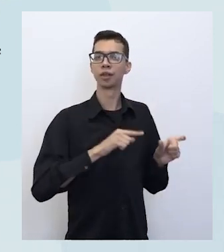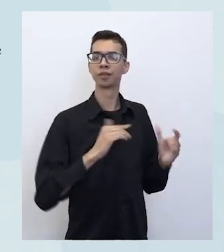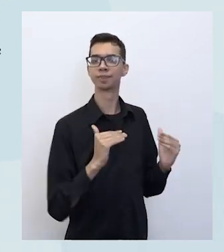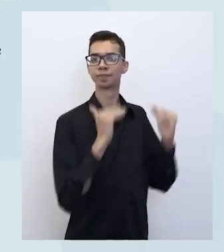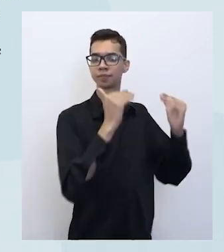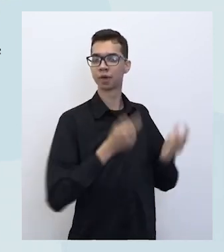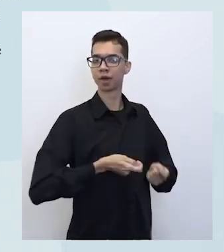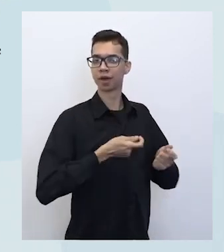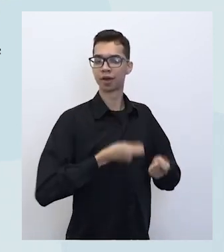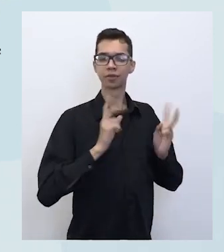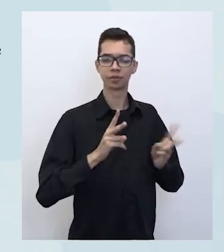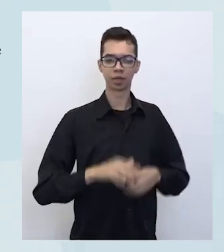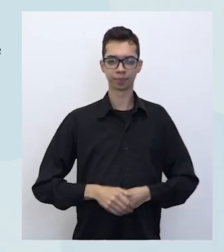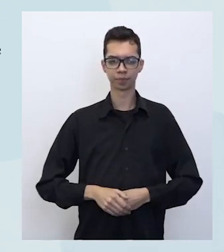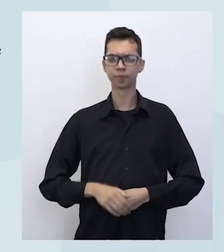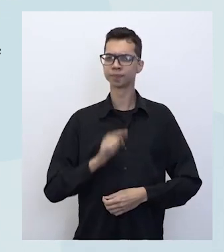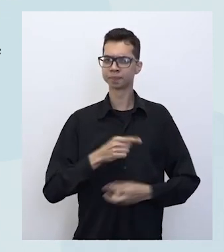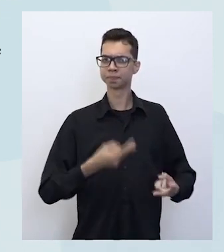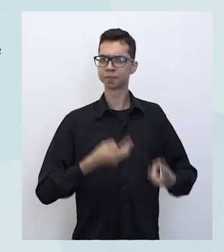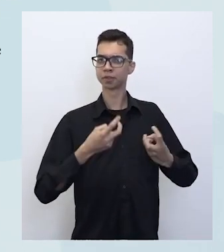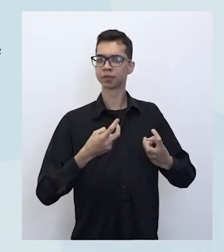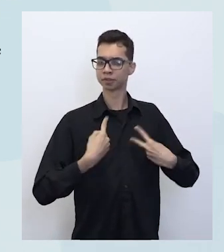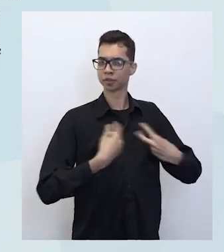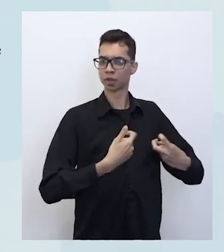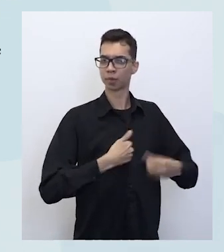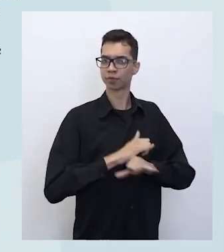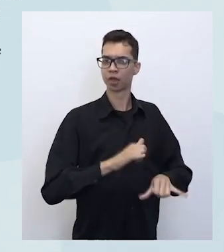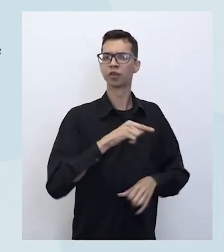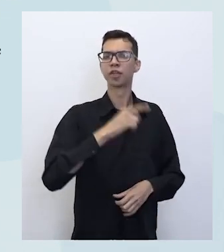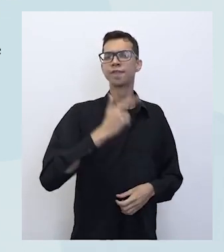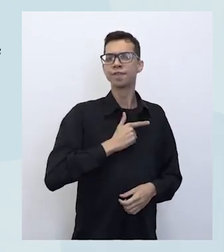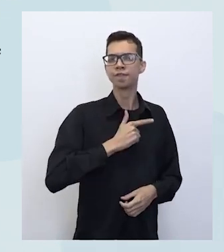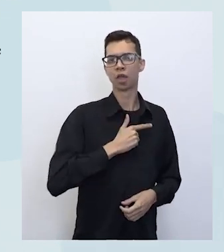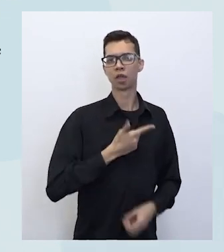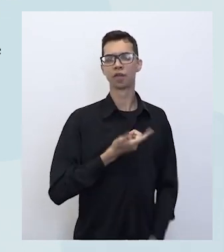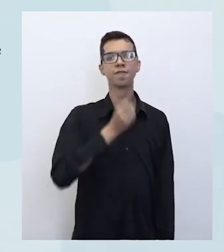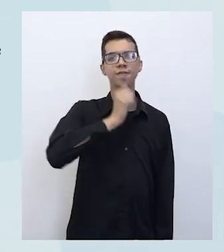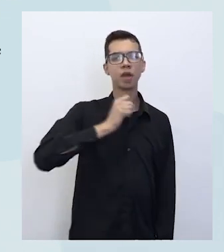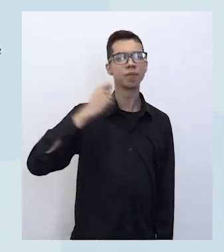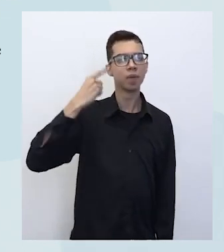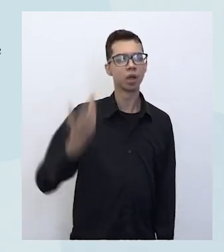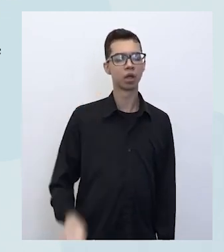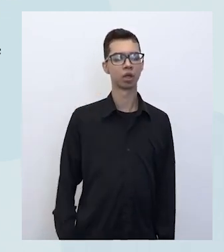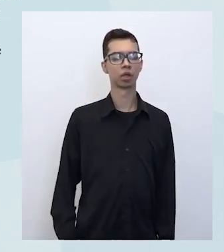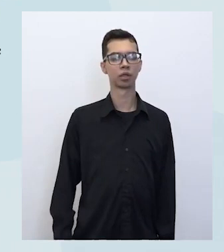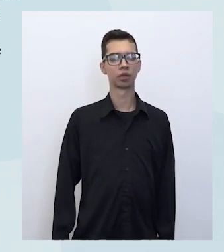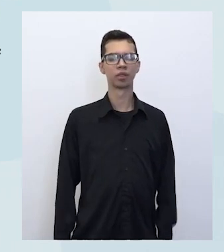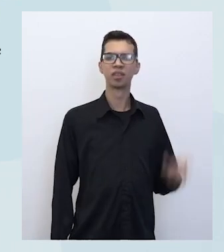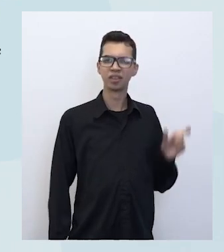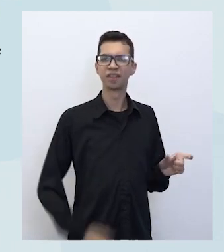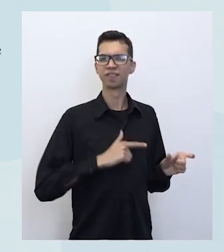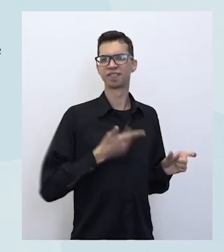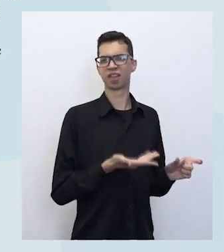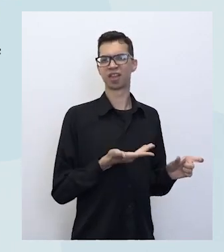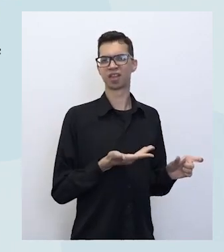veja como quero te louvar, dona feia, velha maluca. Dona feia, que Deus me perdoe, pois você tem